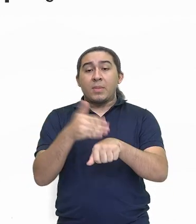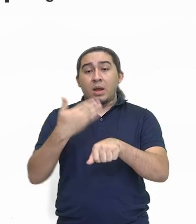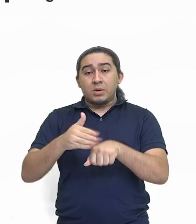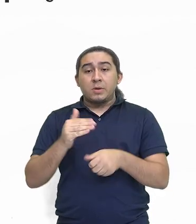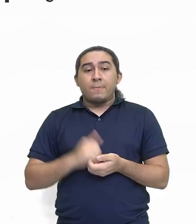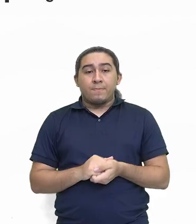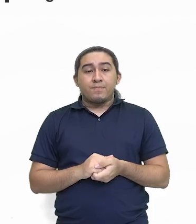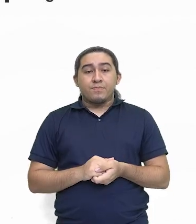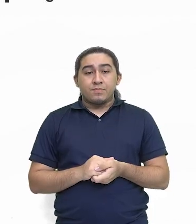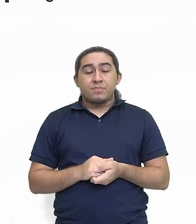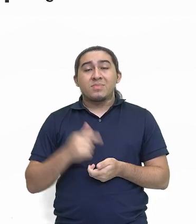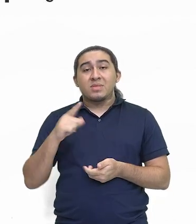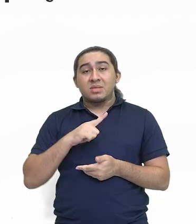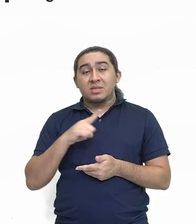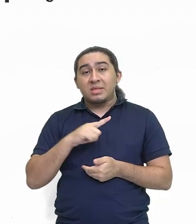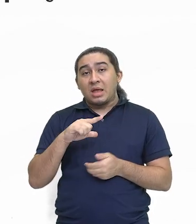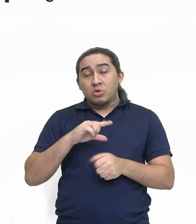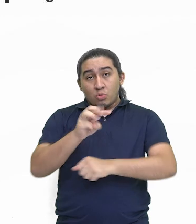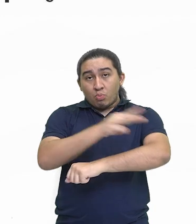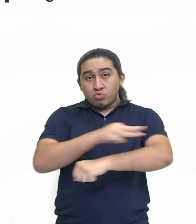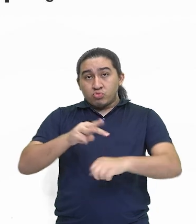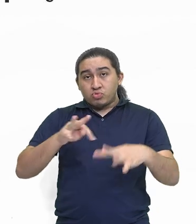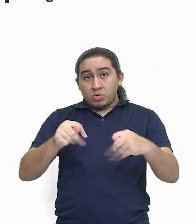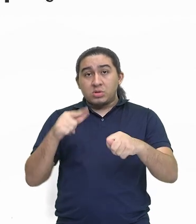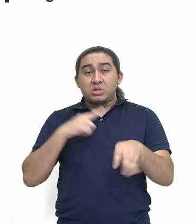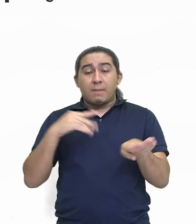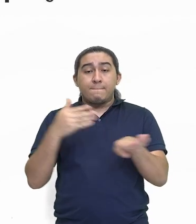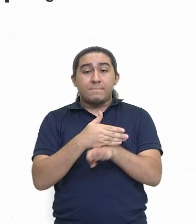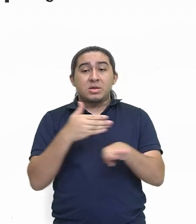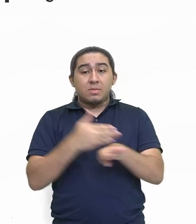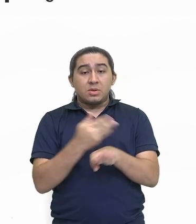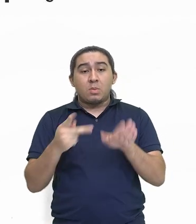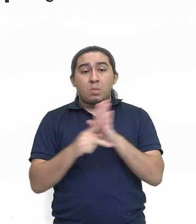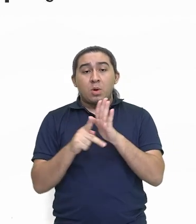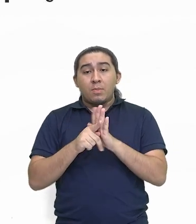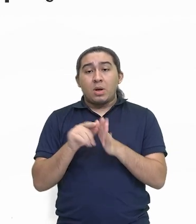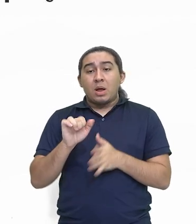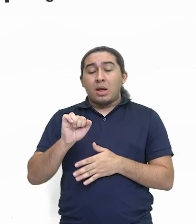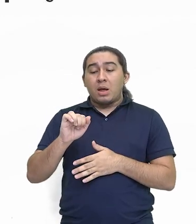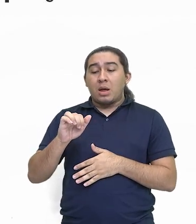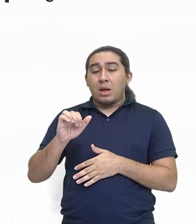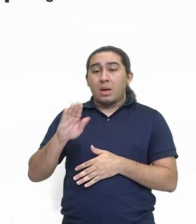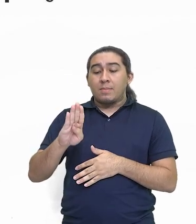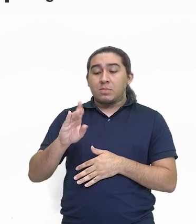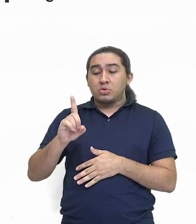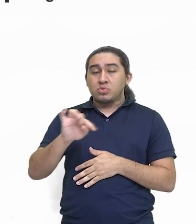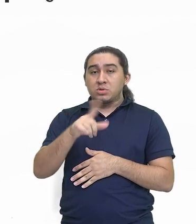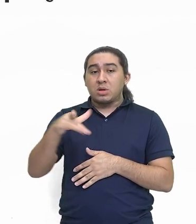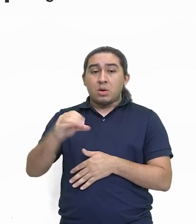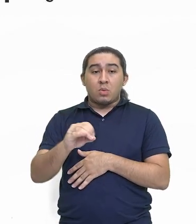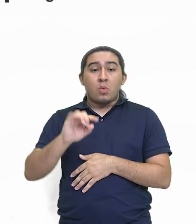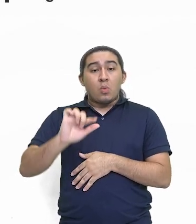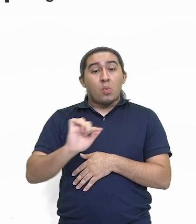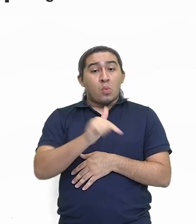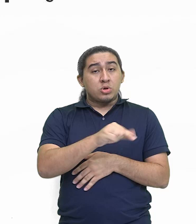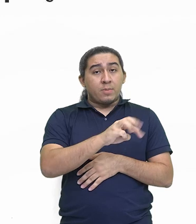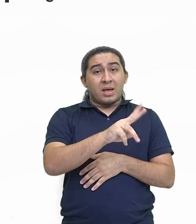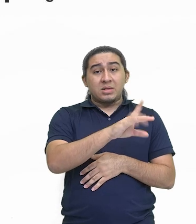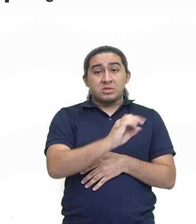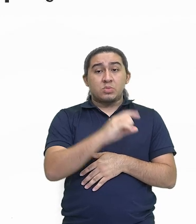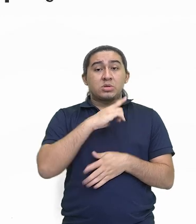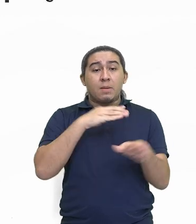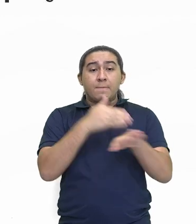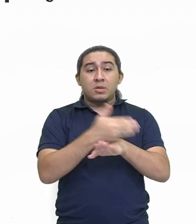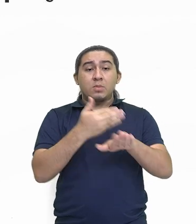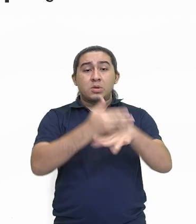onde os glúteos médios e mínimo têm maior participação na abdução, enquanto os glúteos máximo têm maior participação